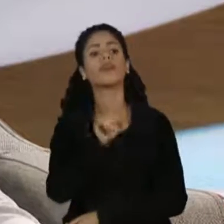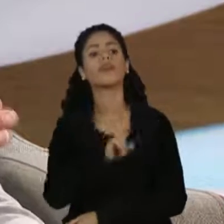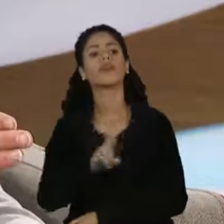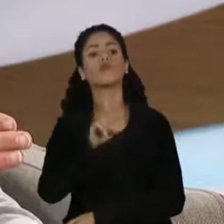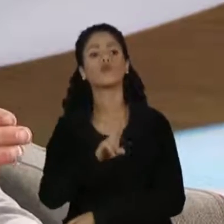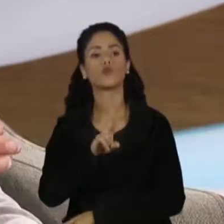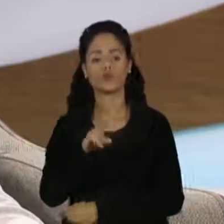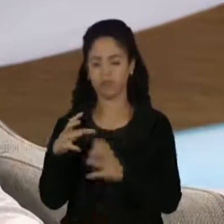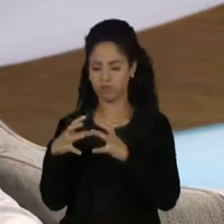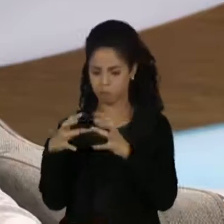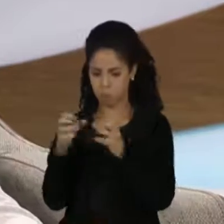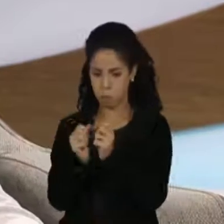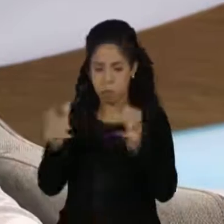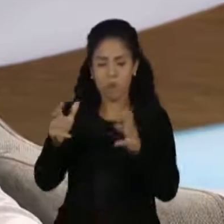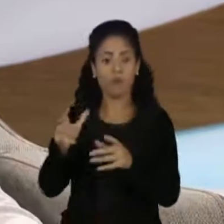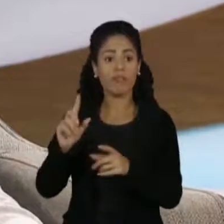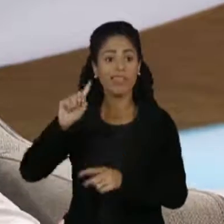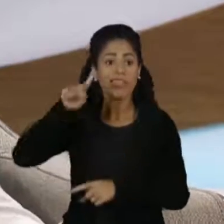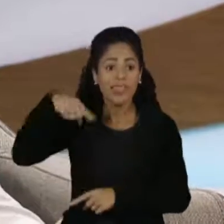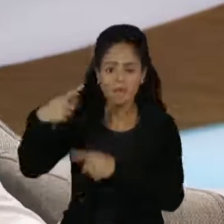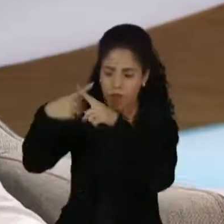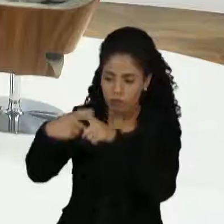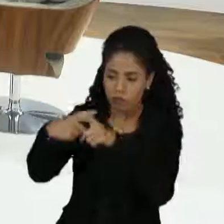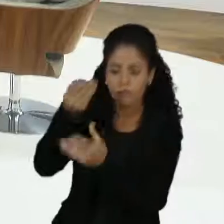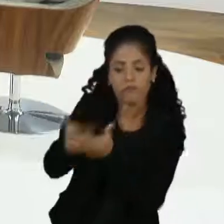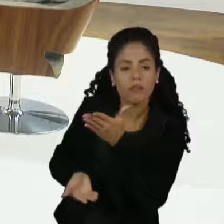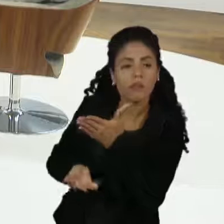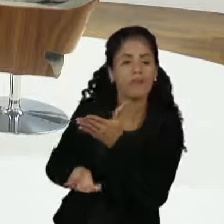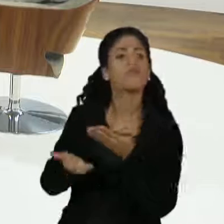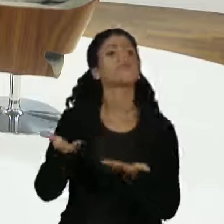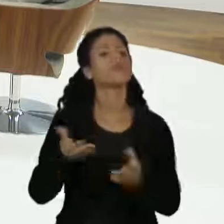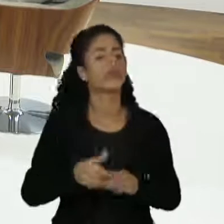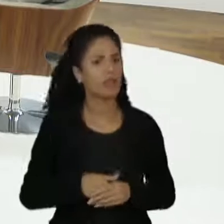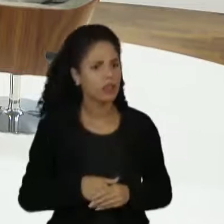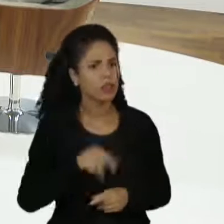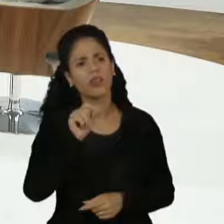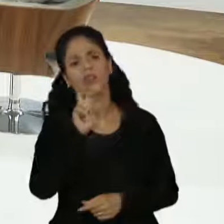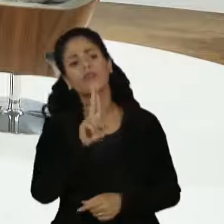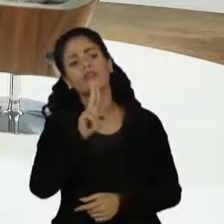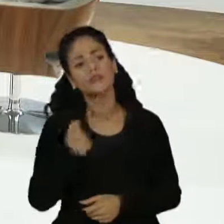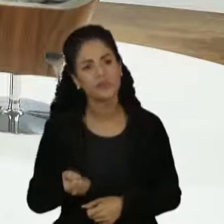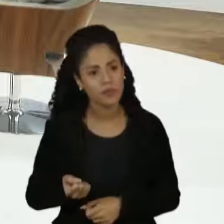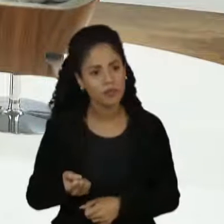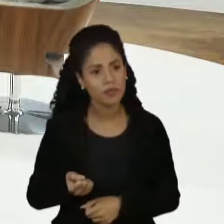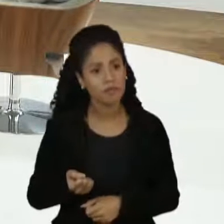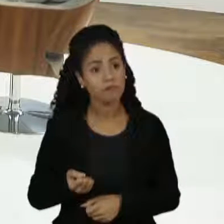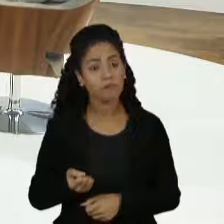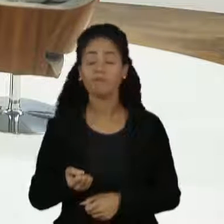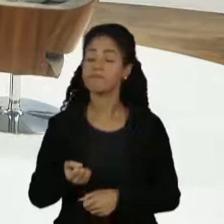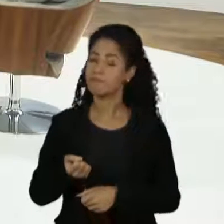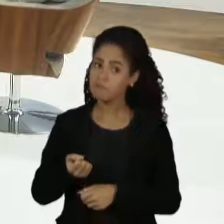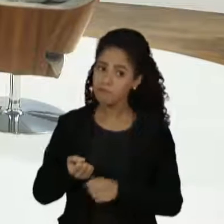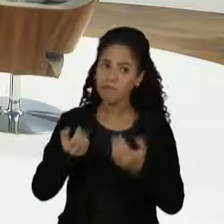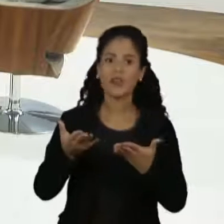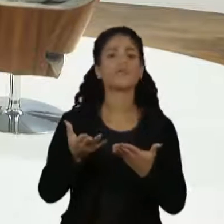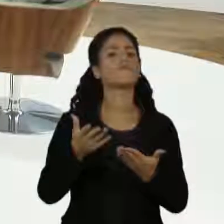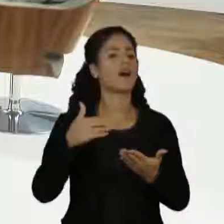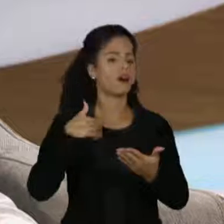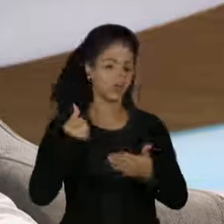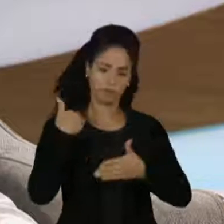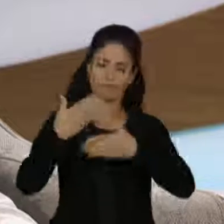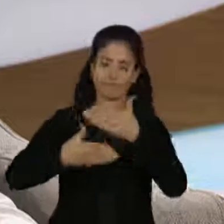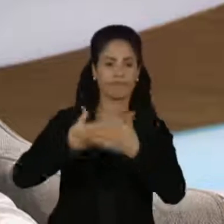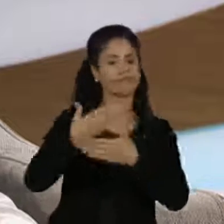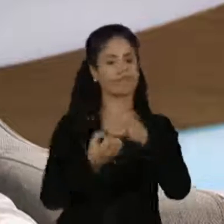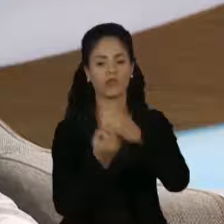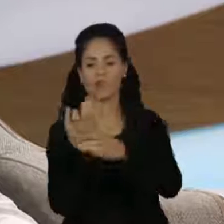bomba, depois que os nazistas já tinham saído da guerra, então aquele argumento principal já tinha acabado. Mas eles usaram, os americanos